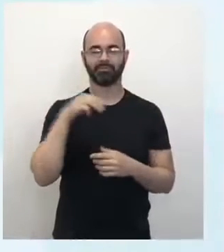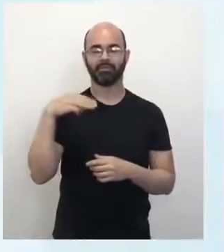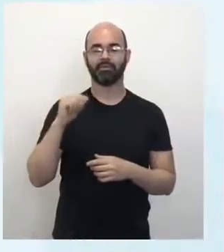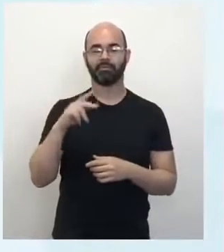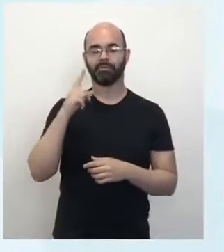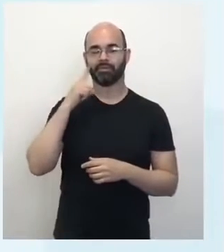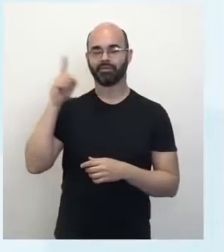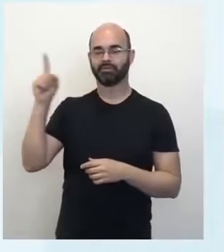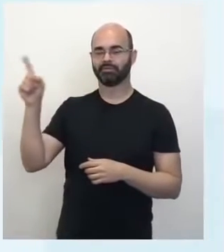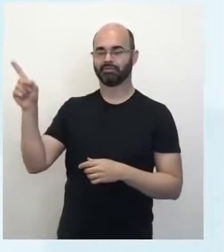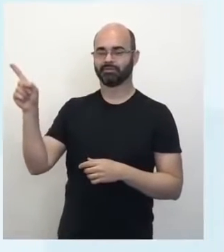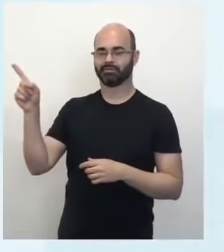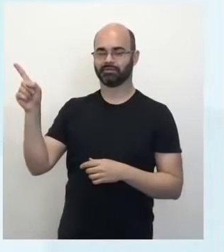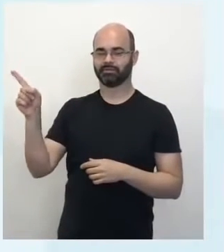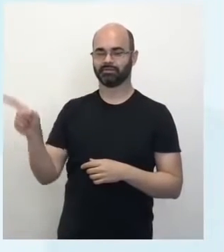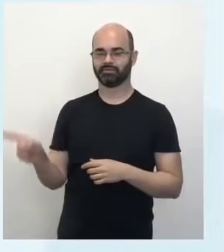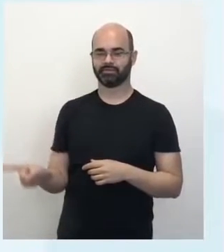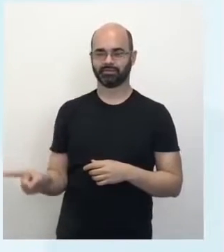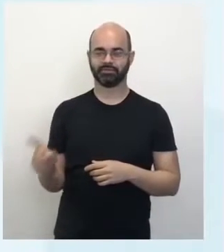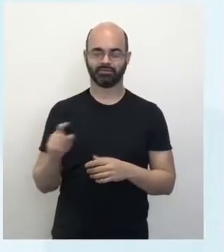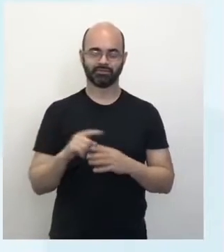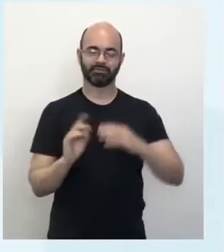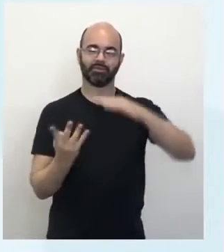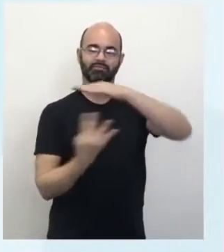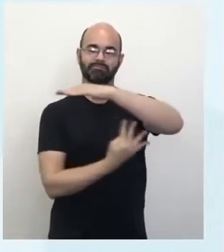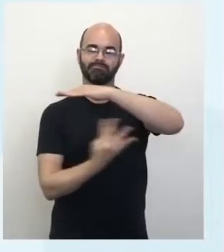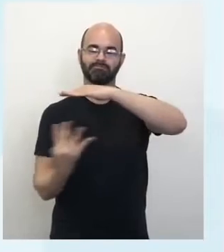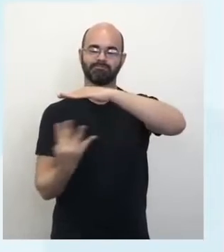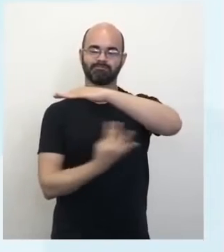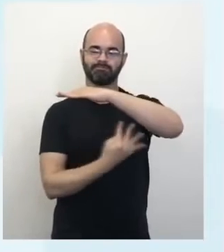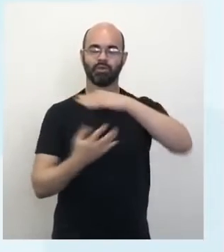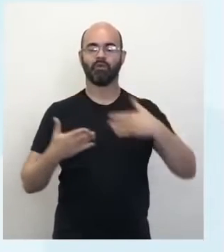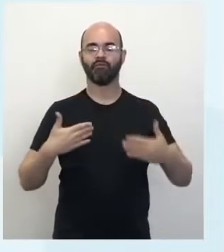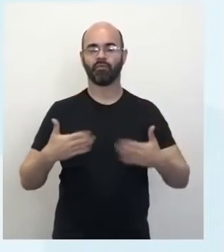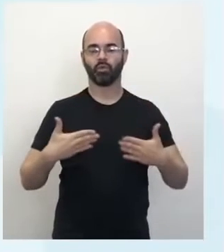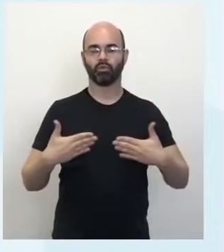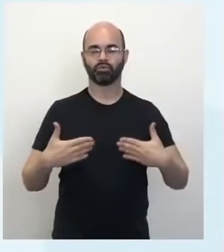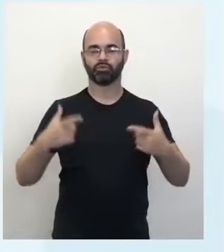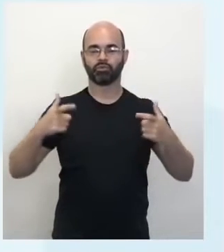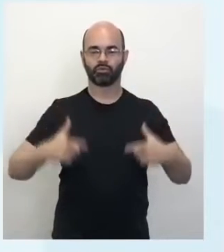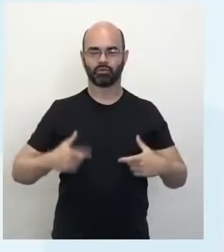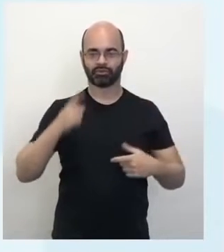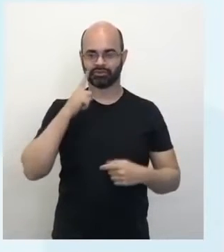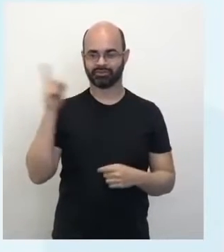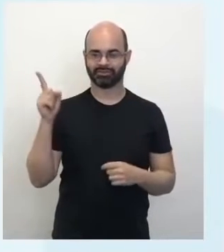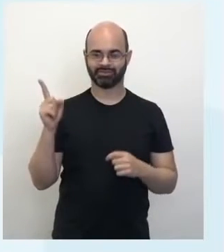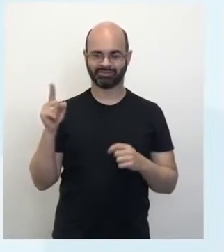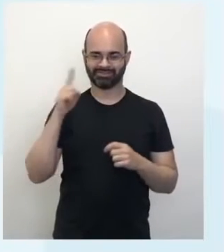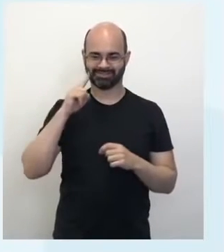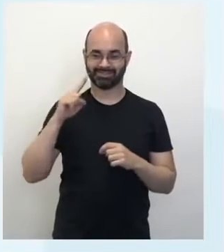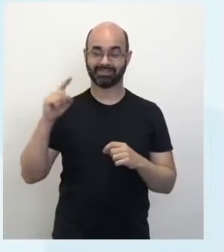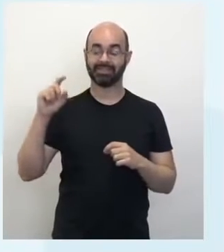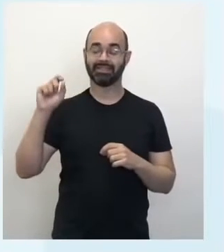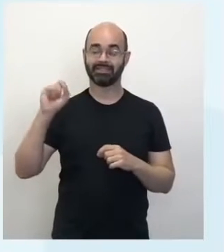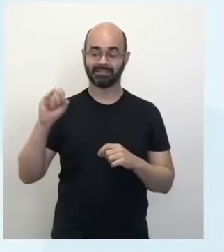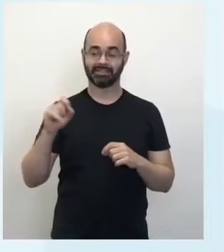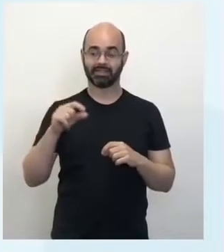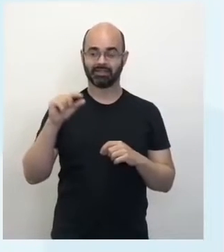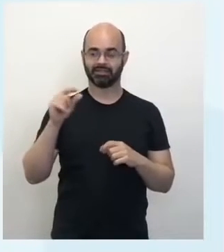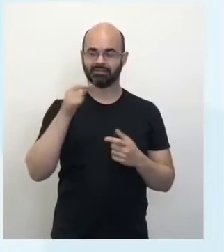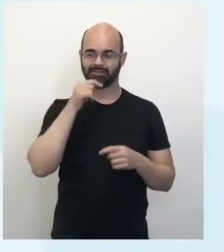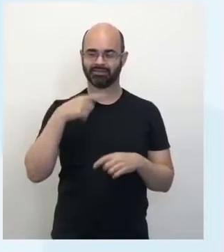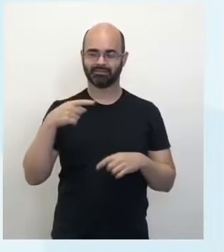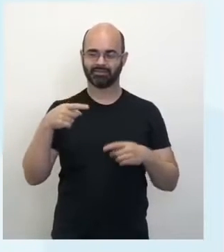aí os fluxos de migrações. Nós temos esse primeiro mapa, né? Quanto mais larga a setinha, maior a quantidade